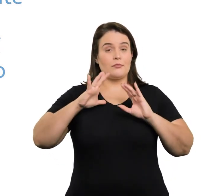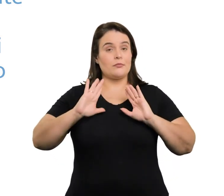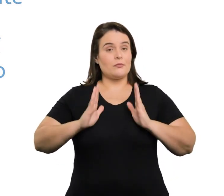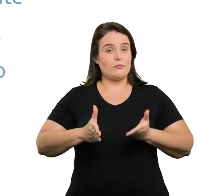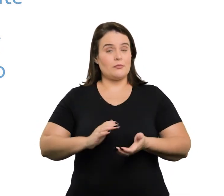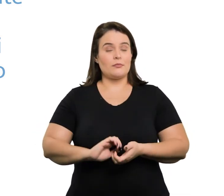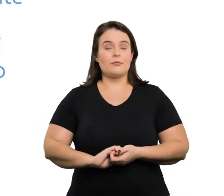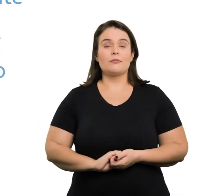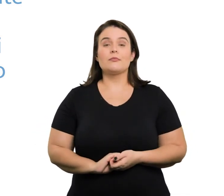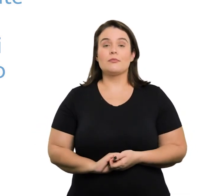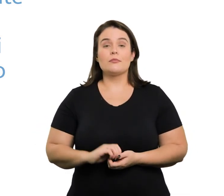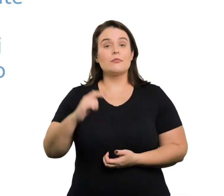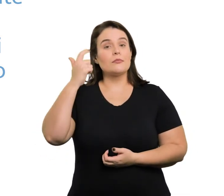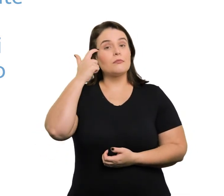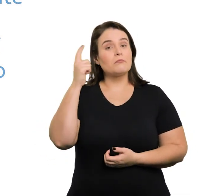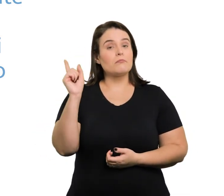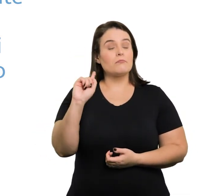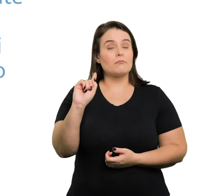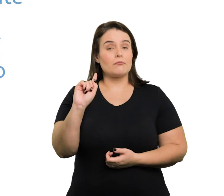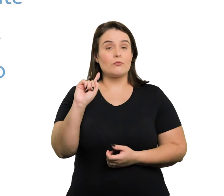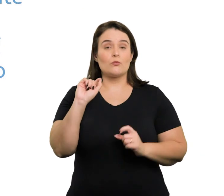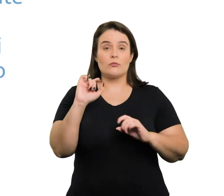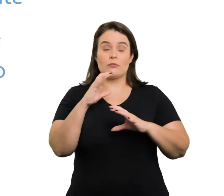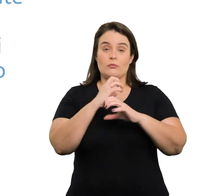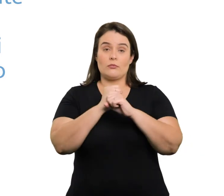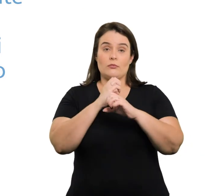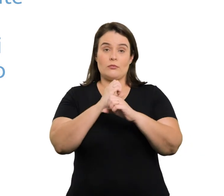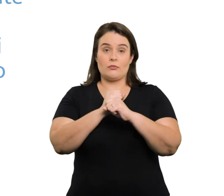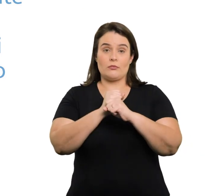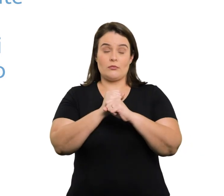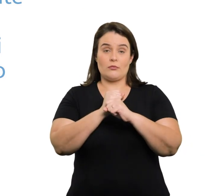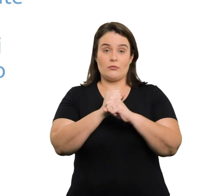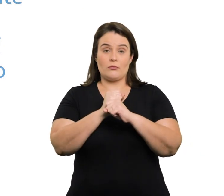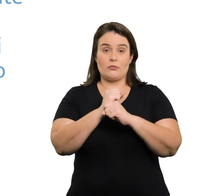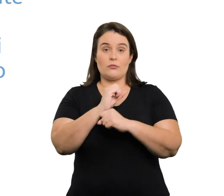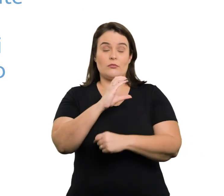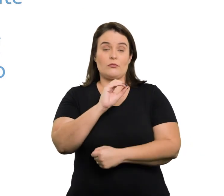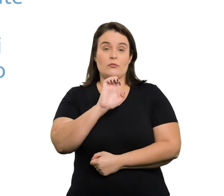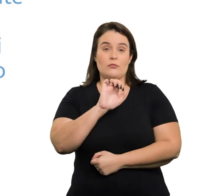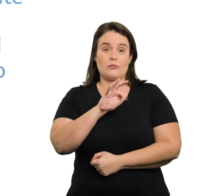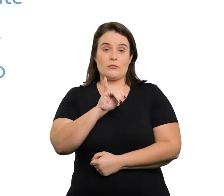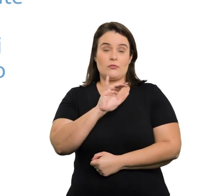edificação existente, não sendo considerado para efeito de cálculo